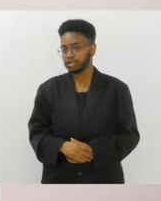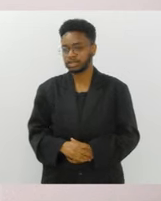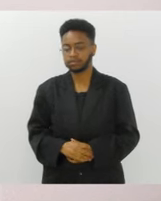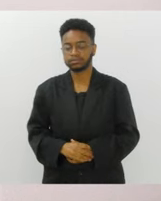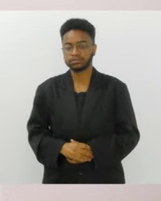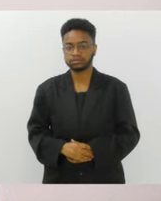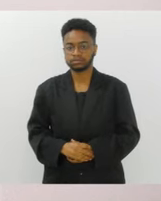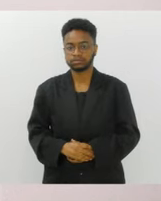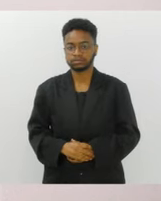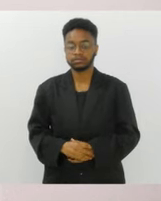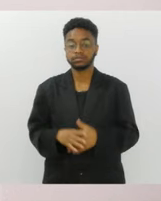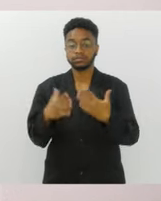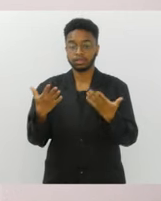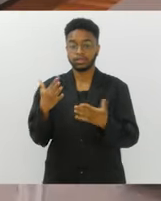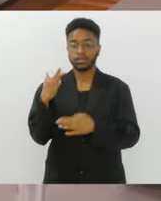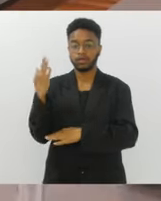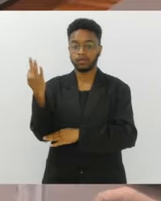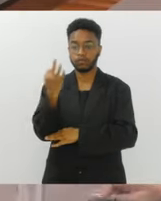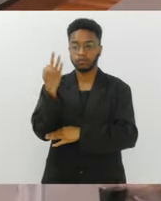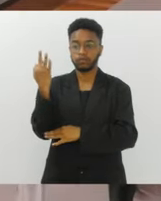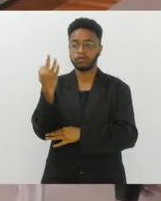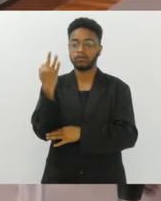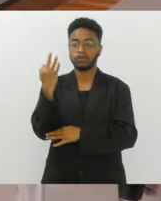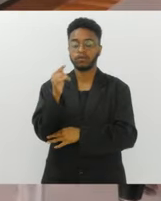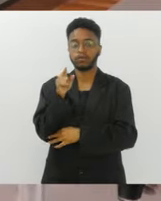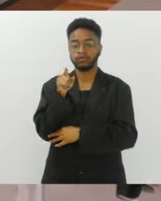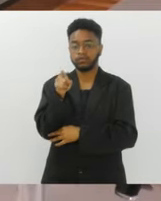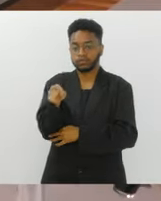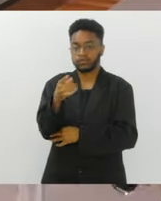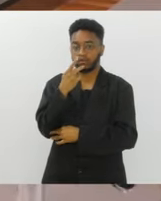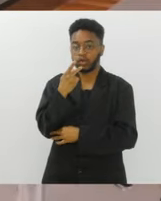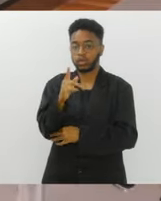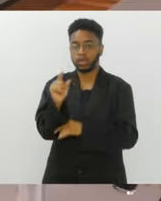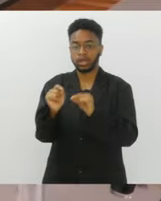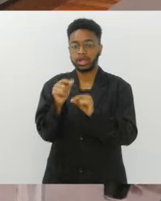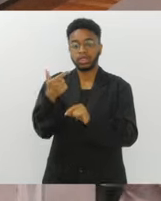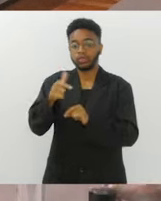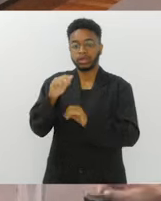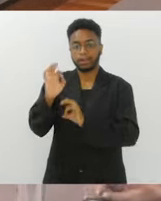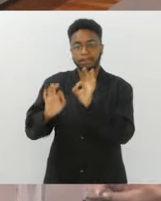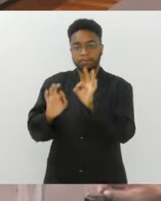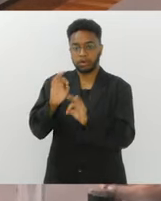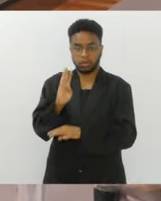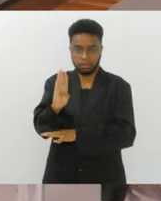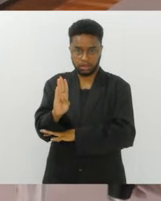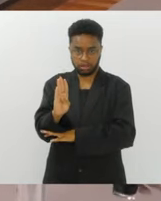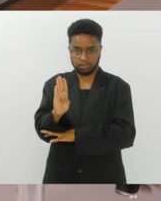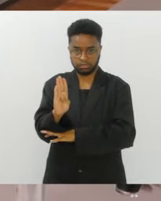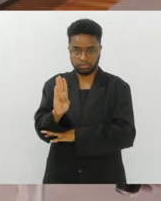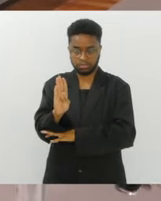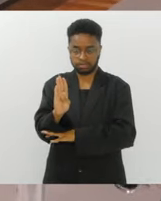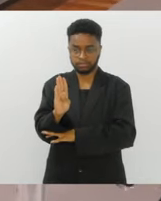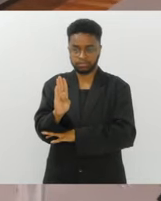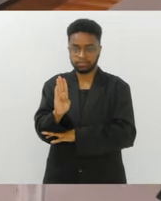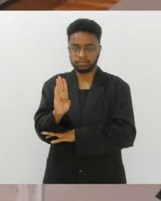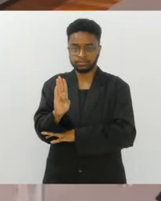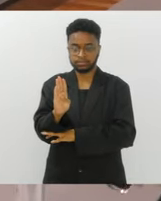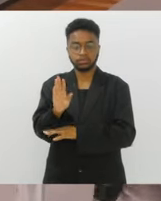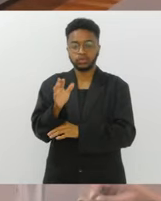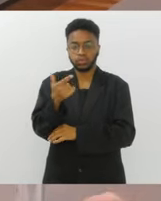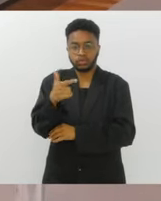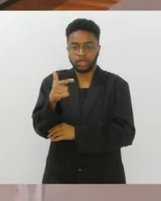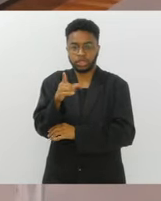então, formalmente, o senhor está dizendo ainda que não há um plano B e nenhuma data